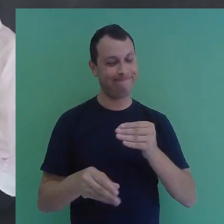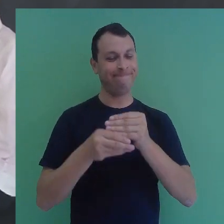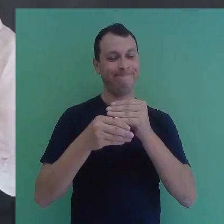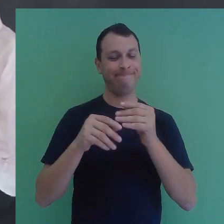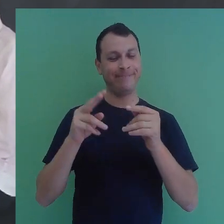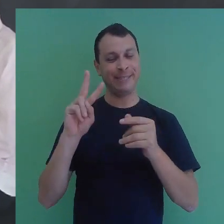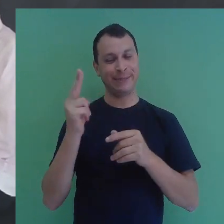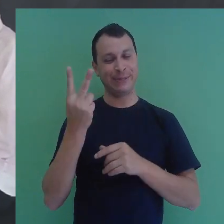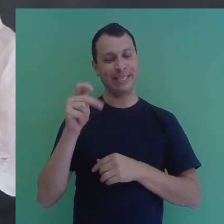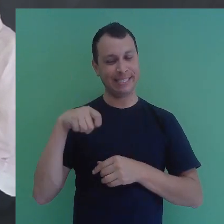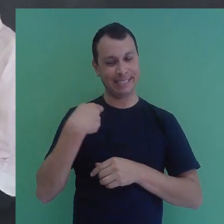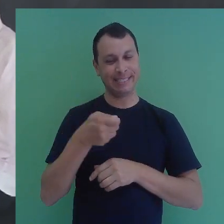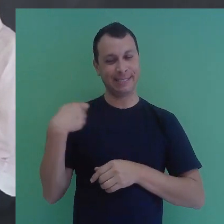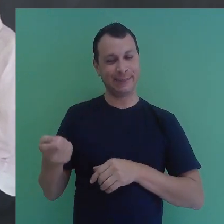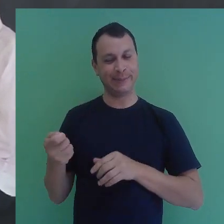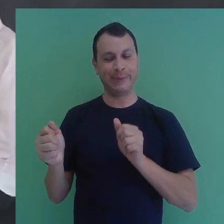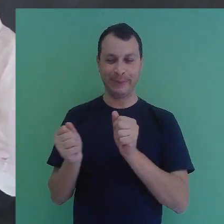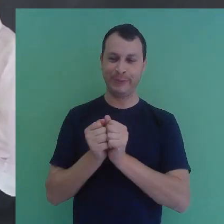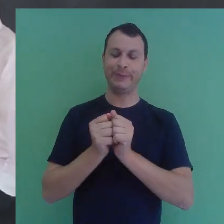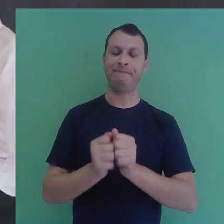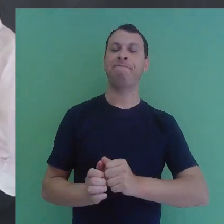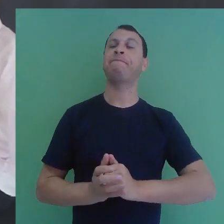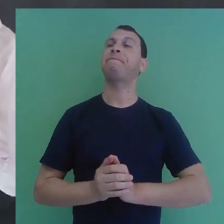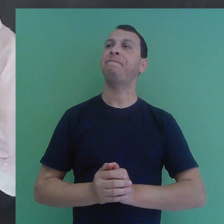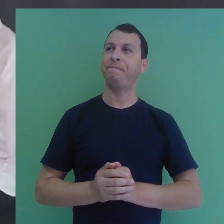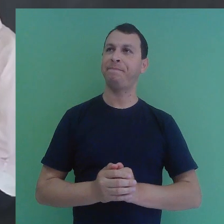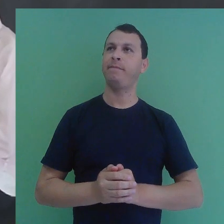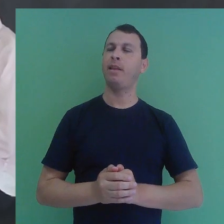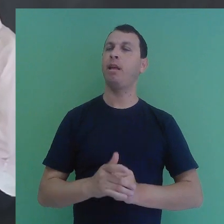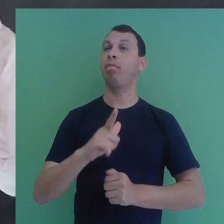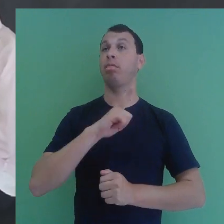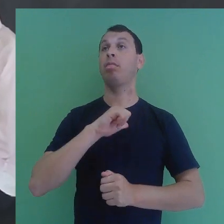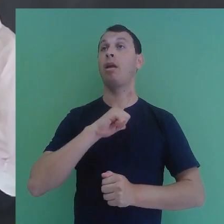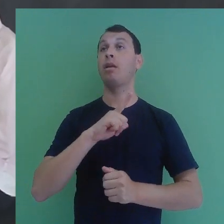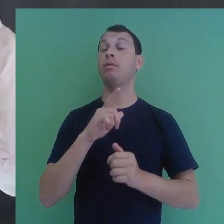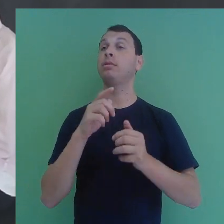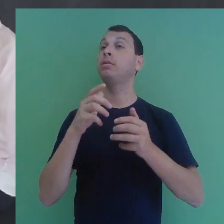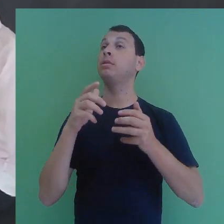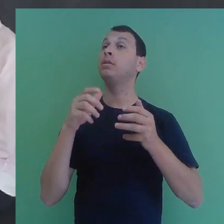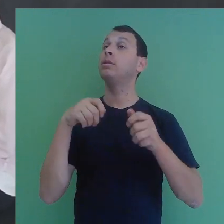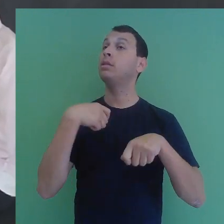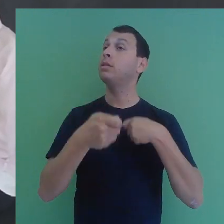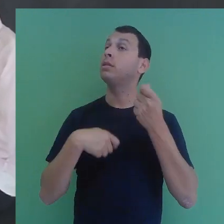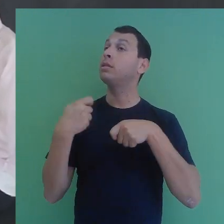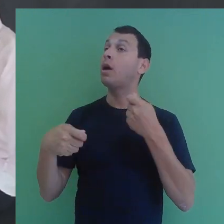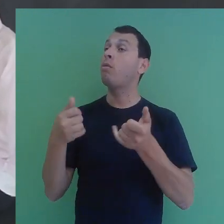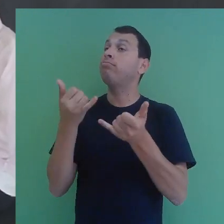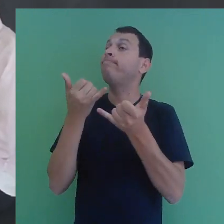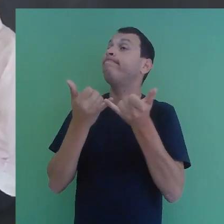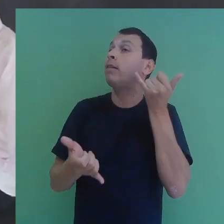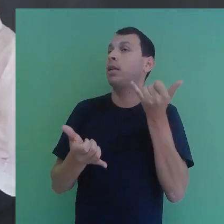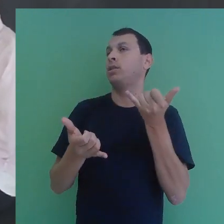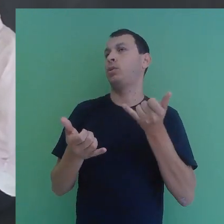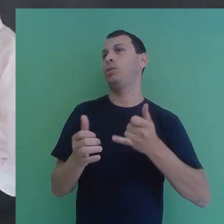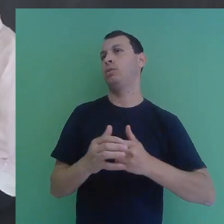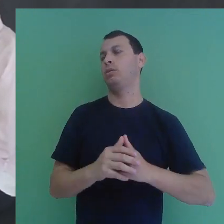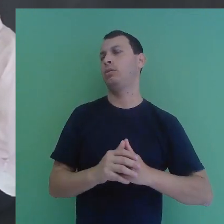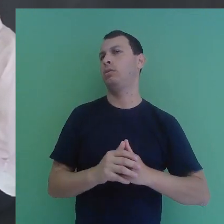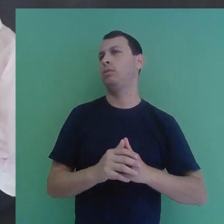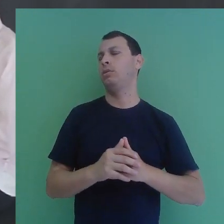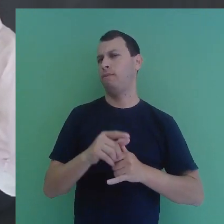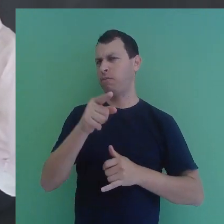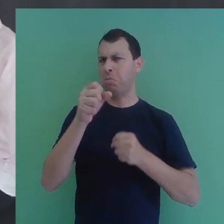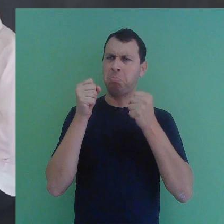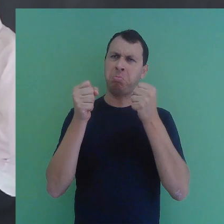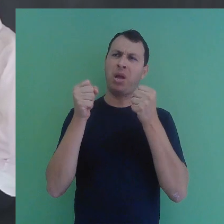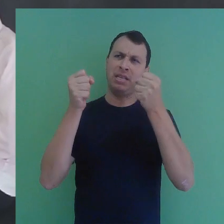né? Que o sinal é muito parecido. E você sabe, você poderia falar pra gente assim de algum sinal que às vezes que até